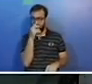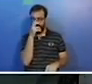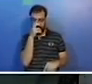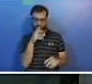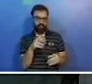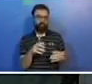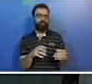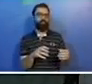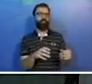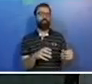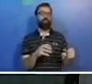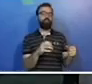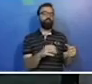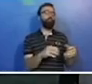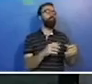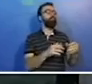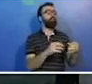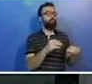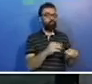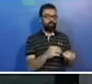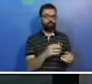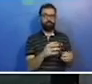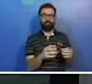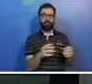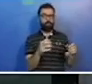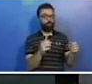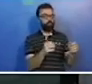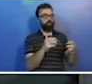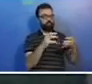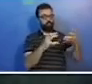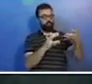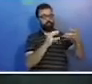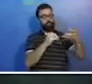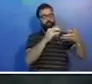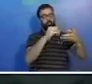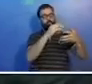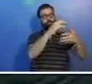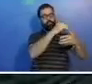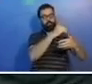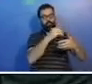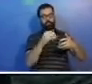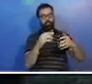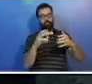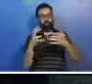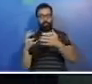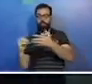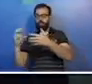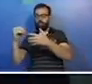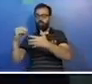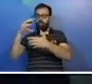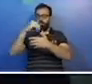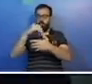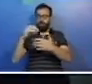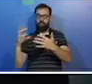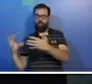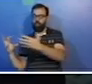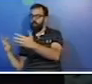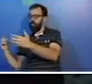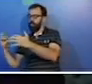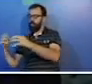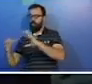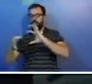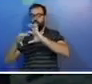uma cadeia alimentar misturando, isso é uma teia. Olhando nessa próxima imagem, lá na